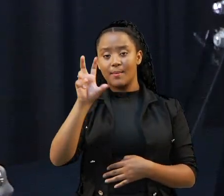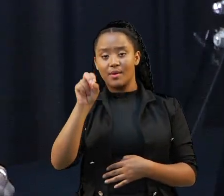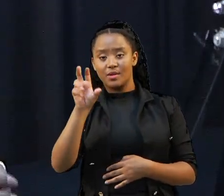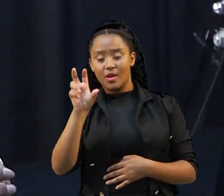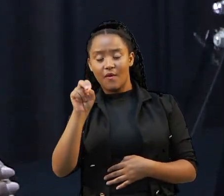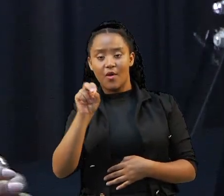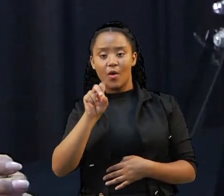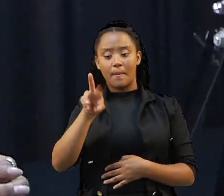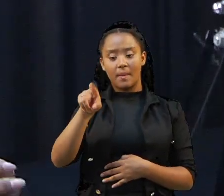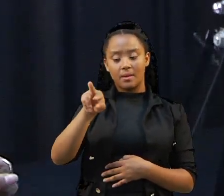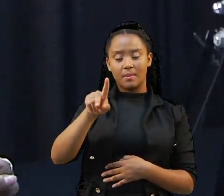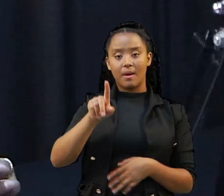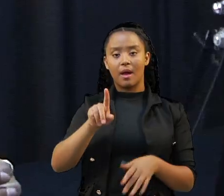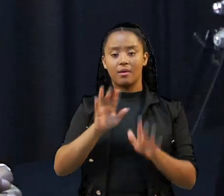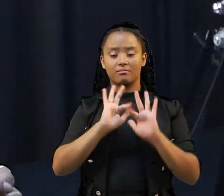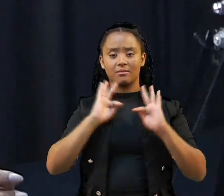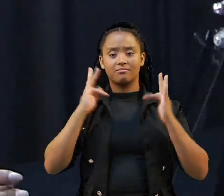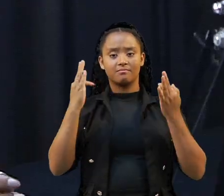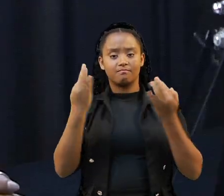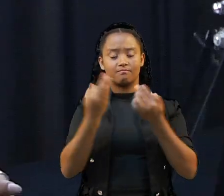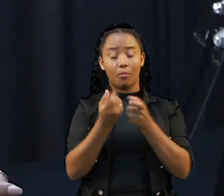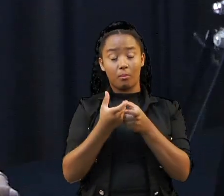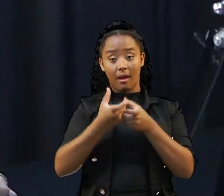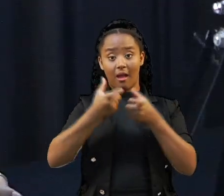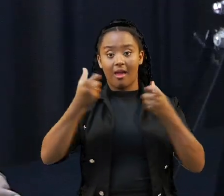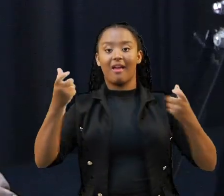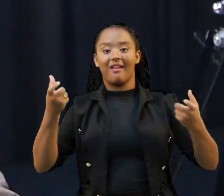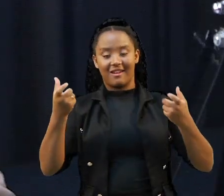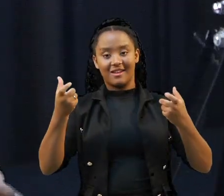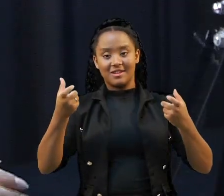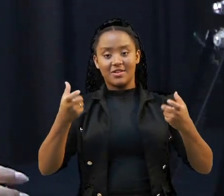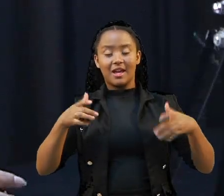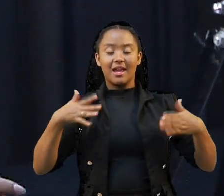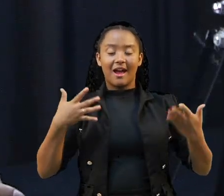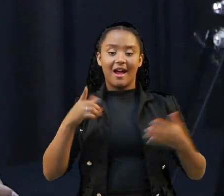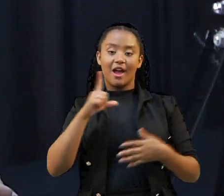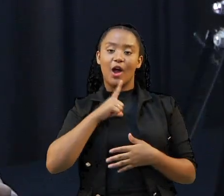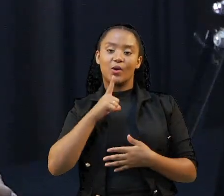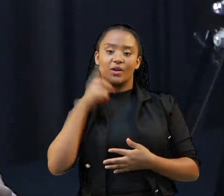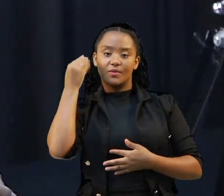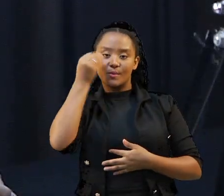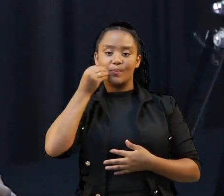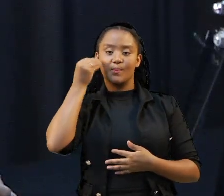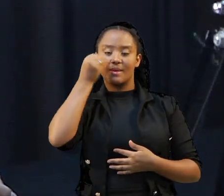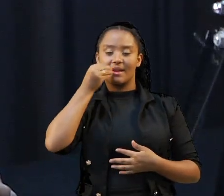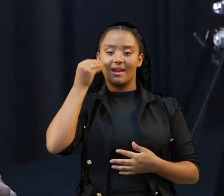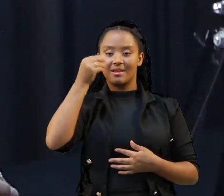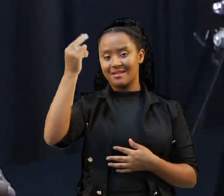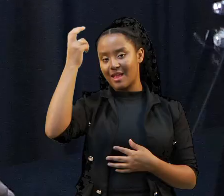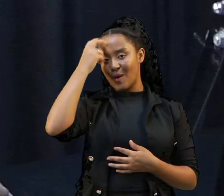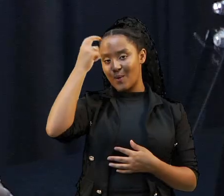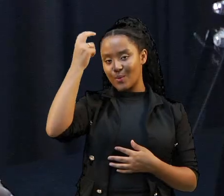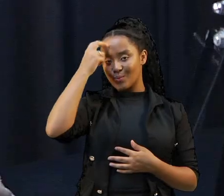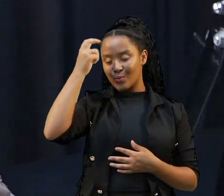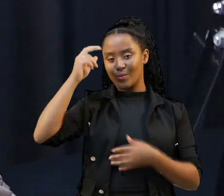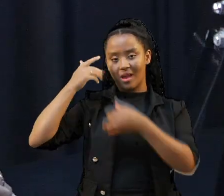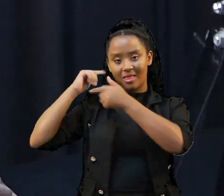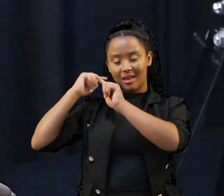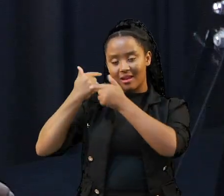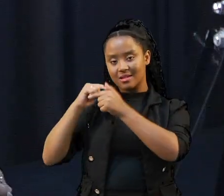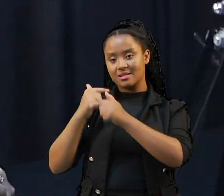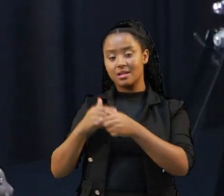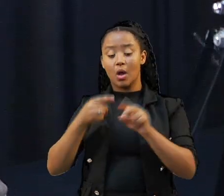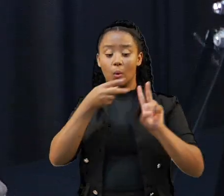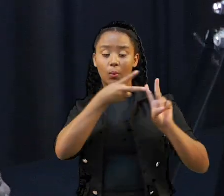meus irmãos, com a minha família bem grande. Lá eu vivenciei muito a cultura de